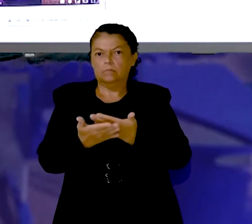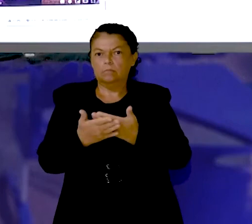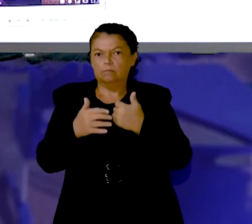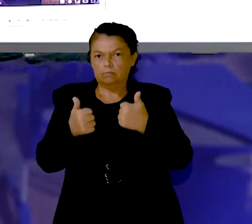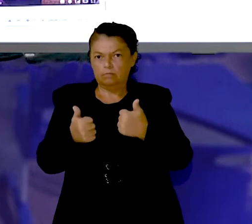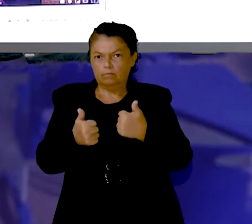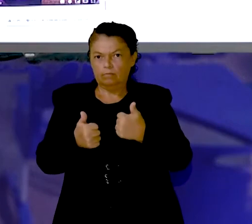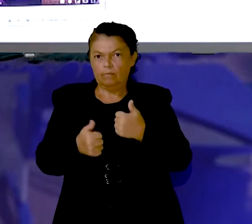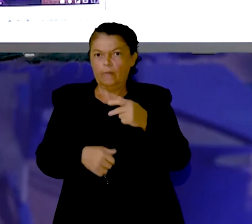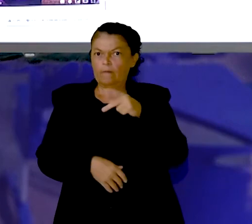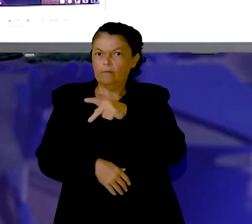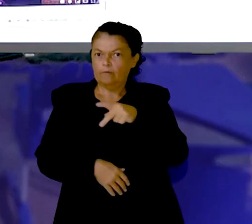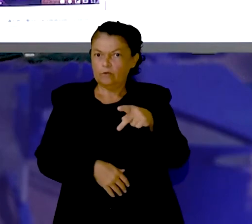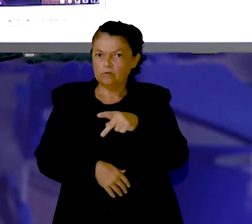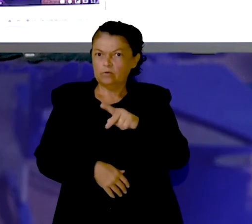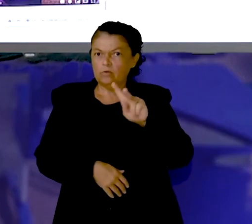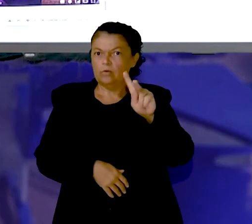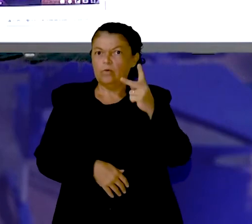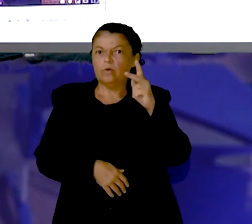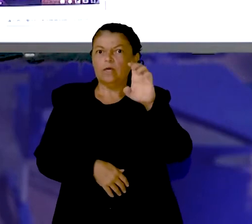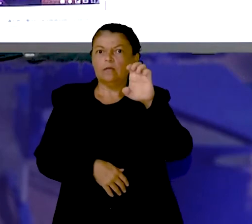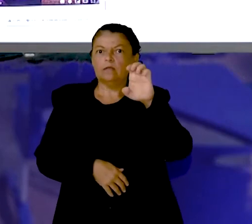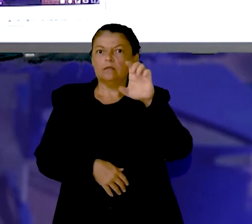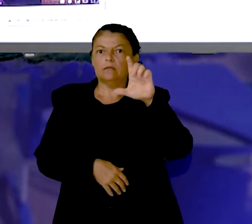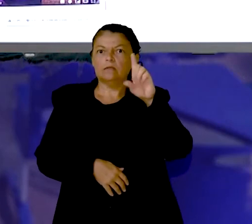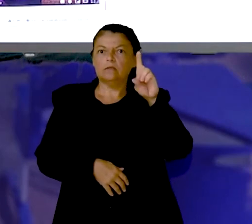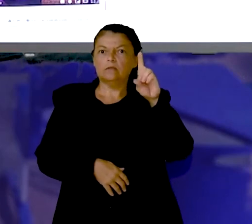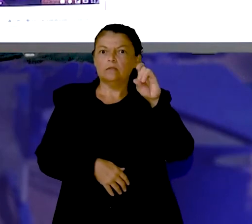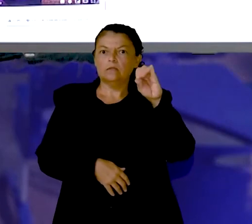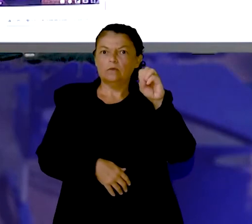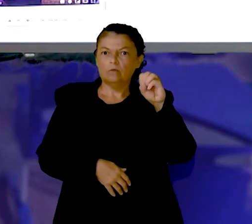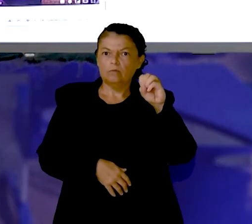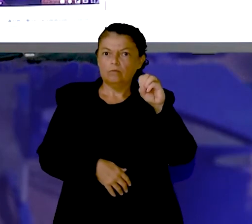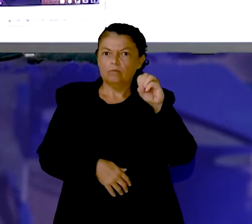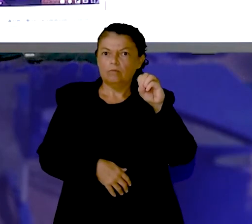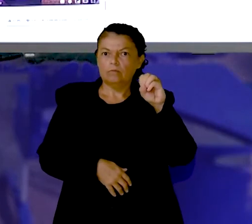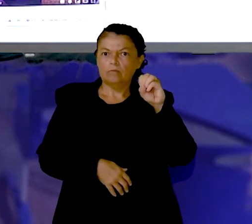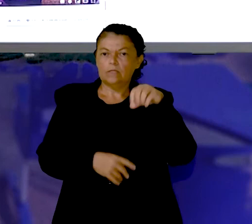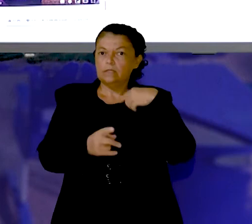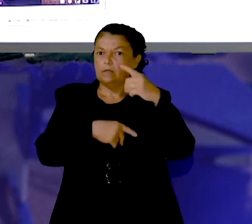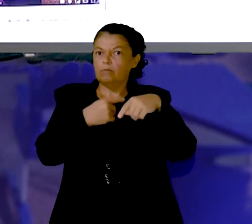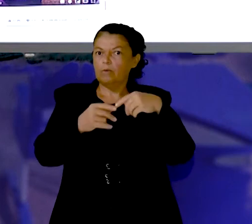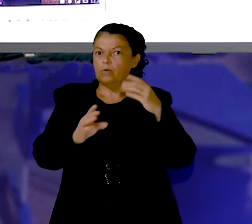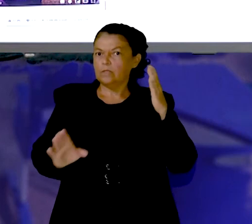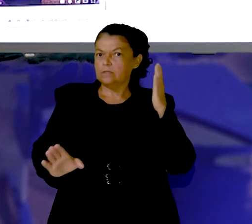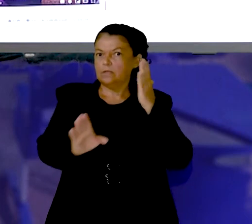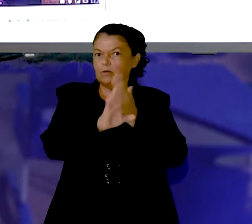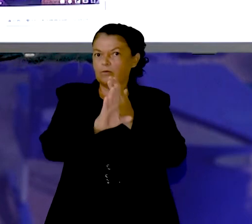Eu sou o professor Wendel e fico por aqui e aguardo vocês na próxima aula.